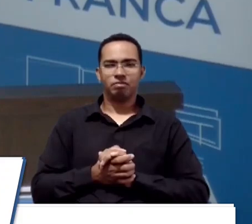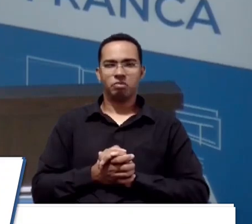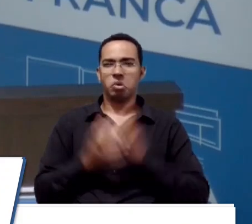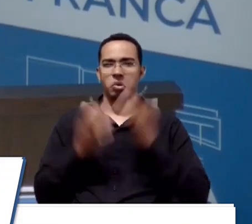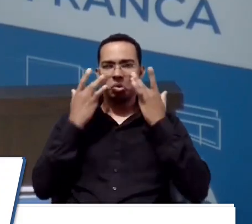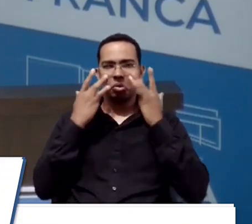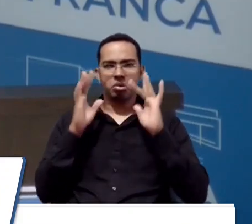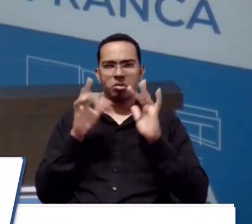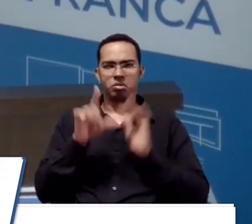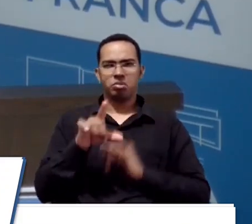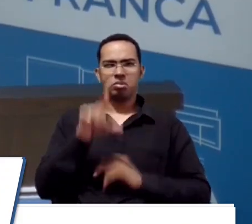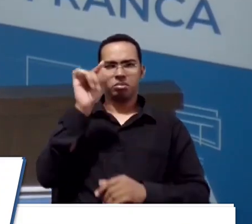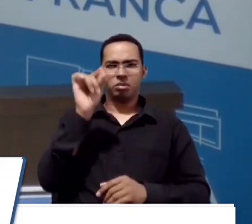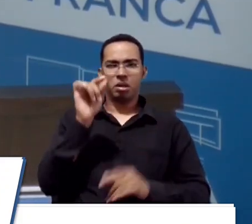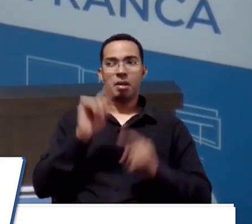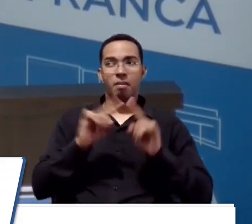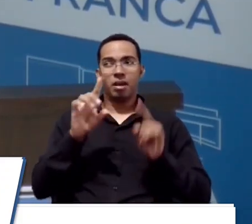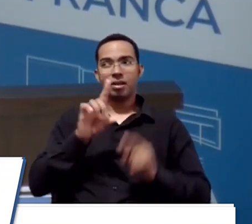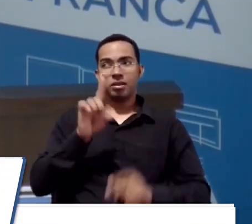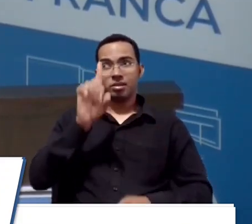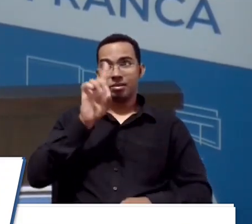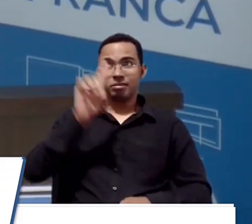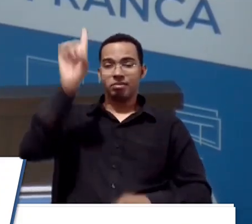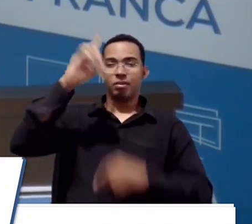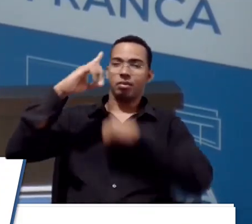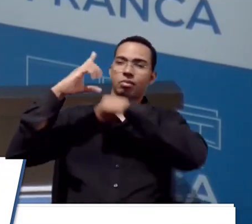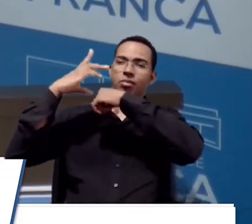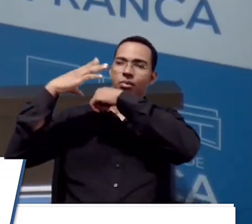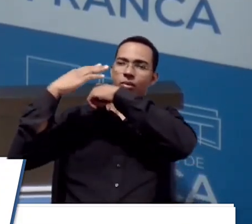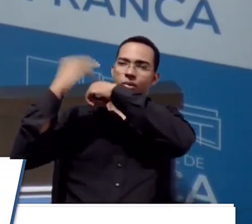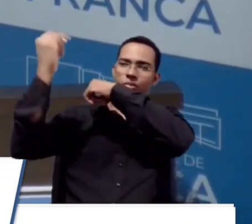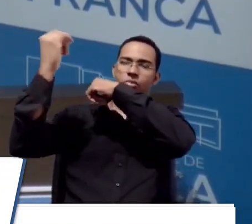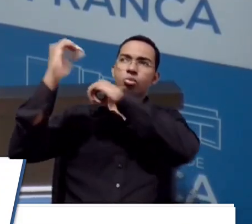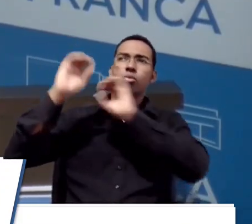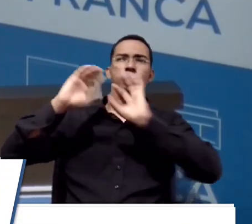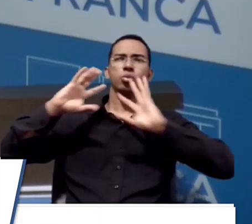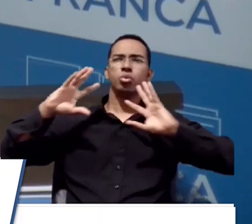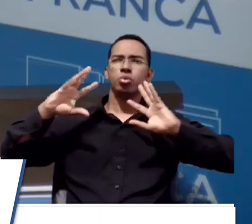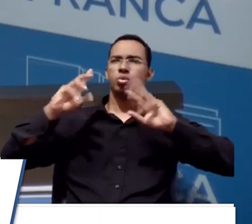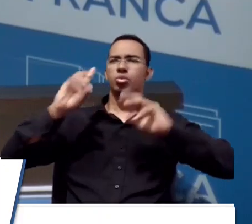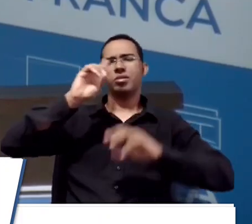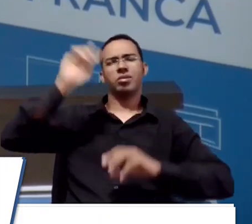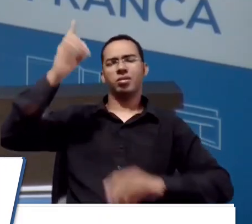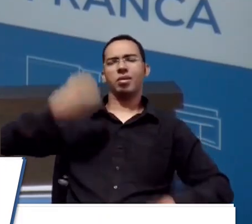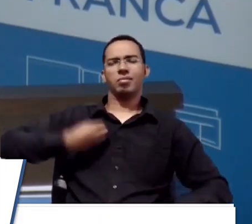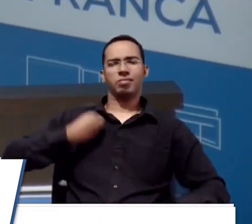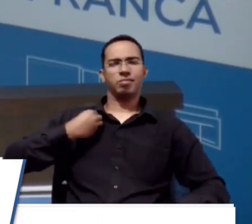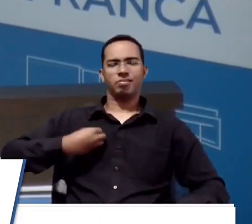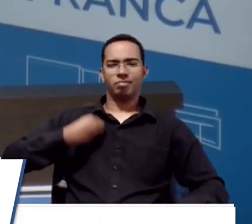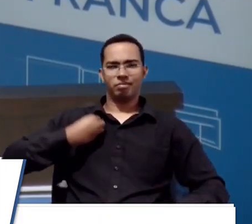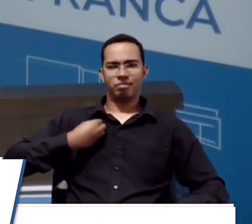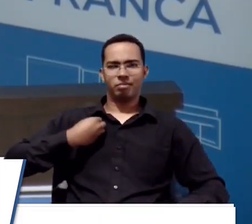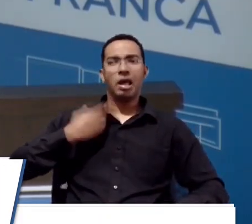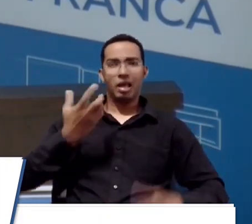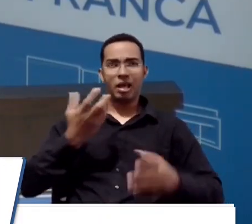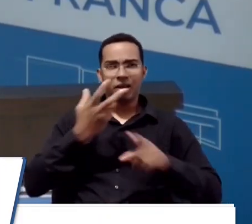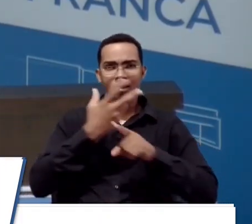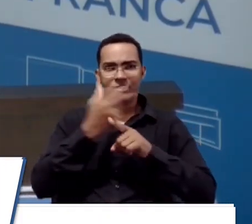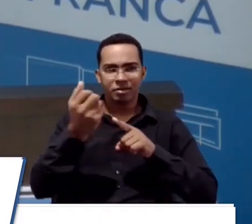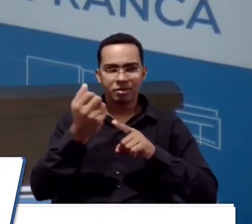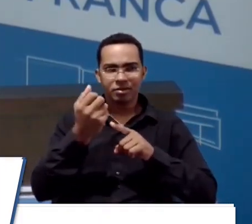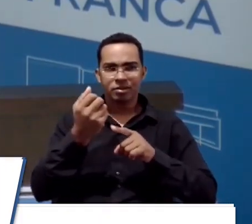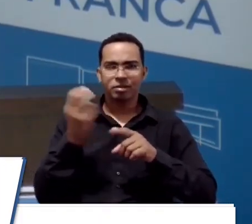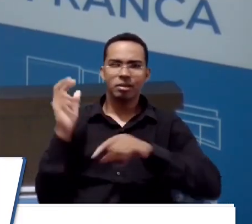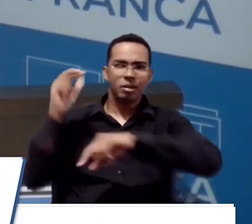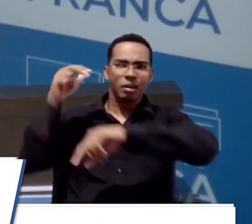escolhi, mas Deus me colocou. Tudo é Deus na minha vida. Quer vencer? Põe Ele em